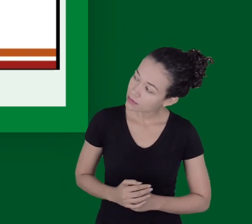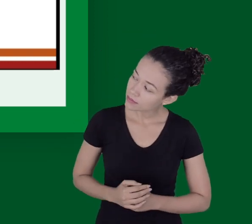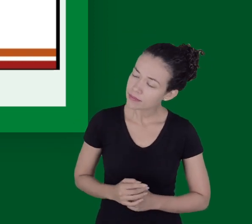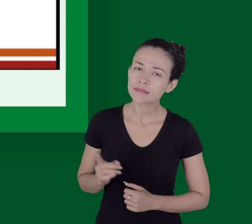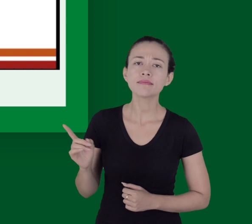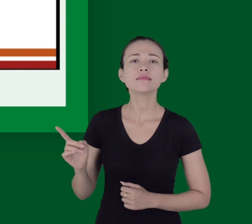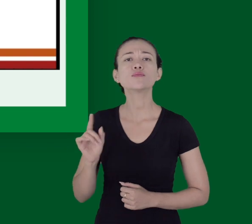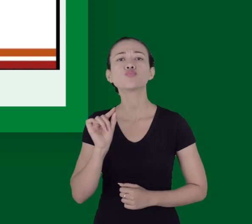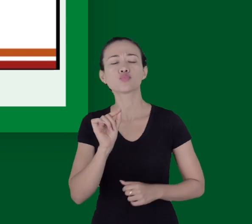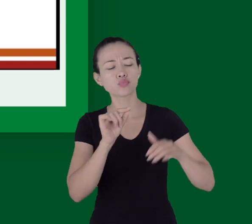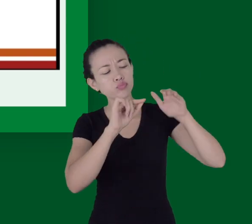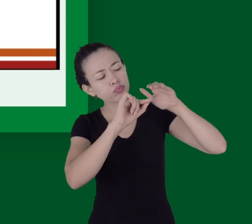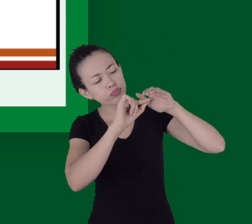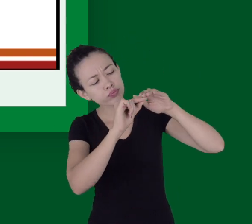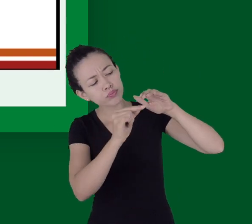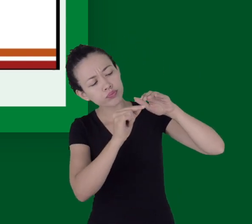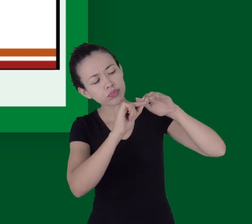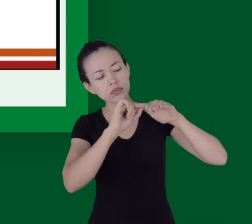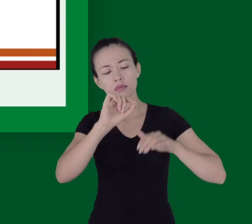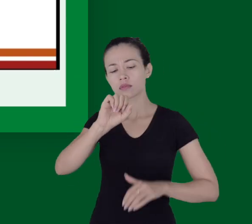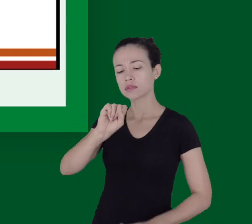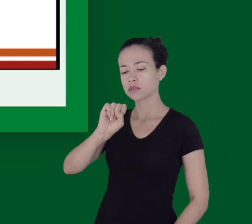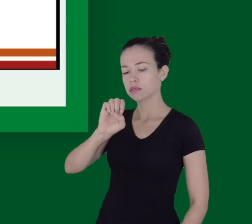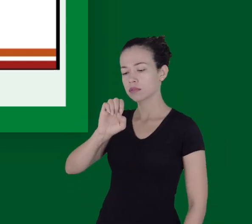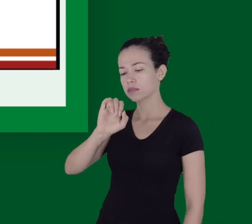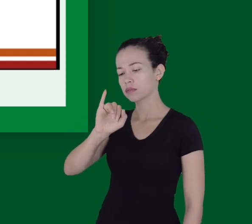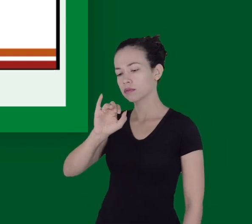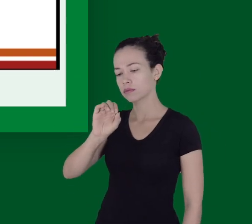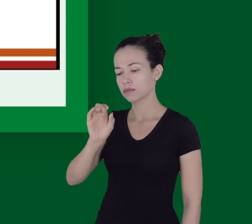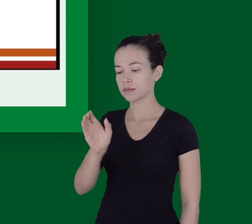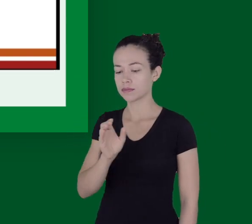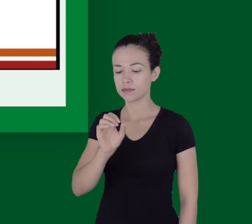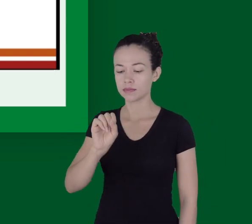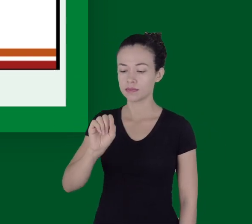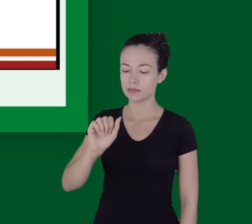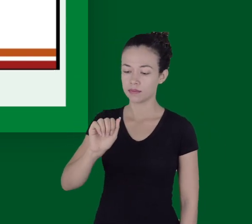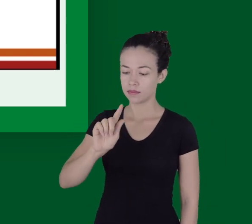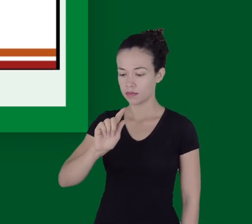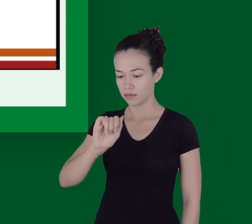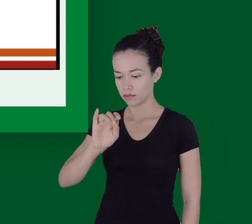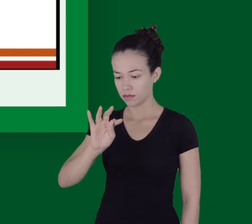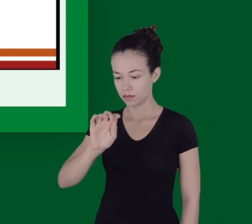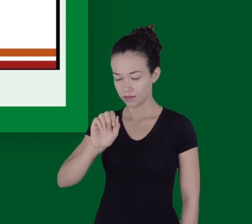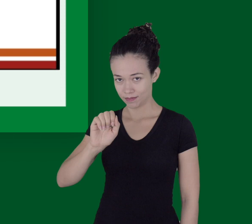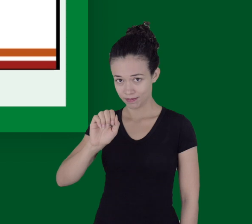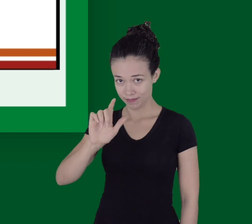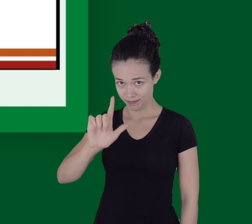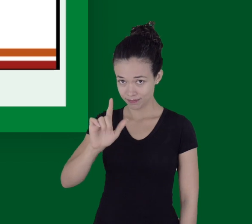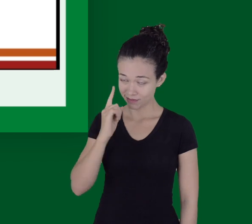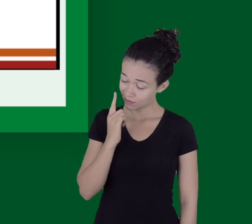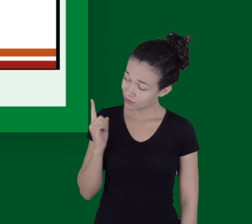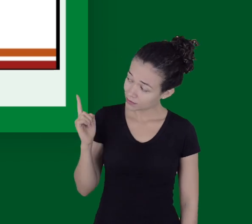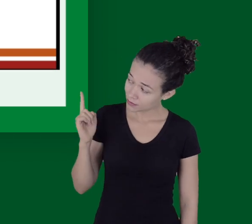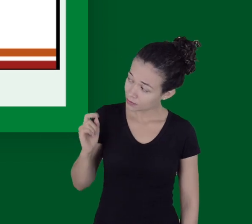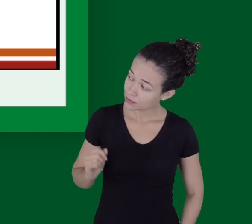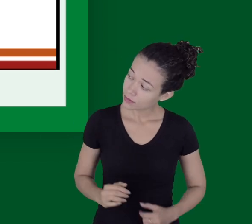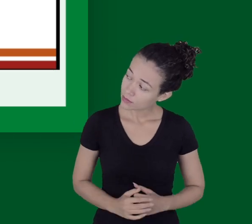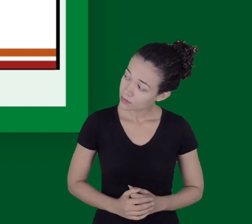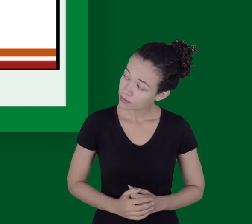redor, né, da calota craniana, né, que normalmente ele tem uma configuração anatômica nessa região, ele tem